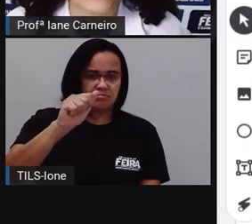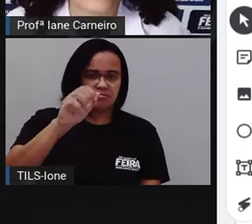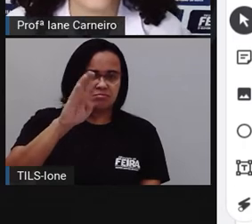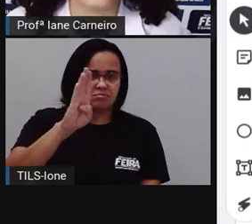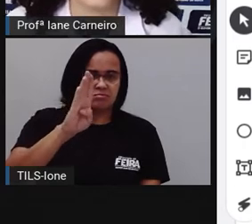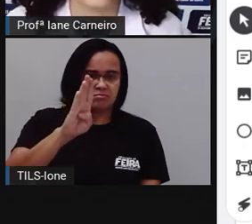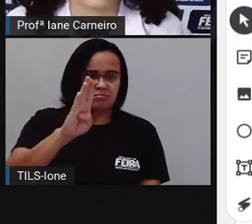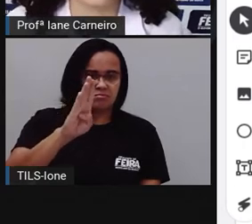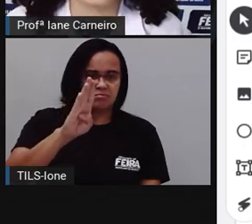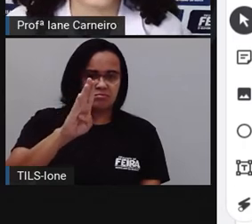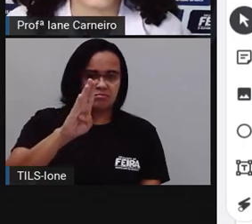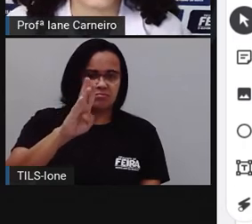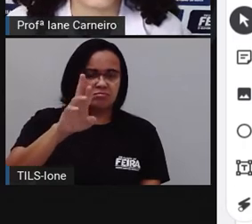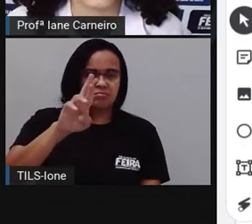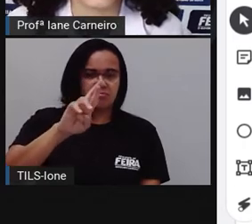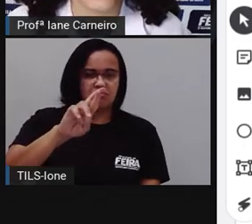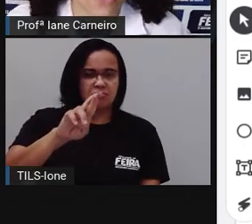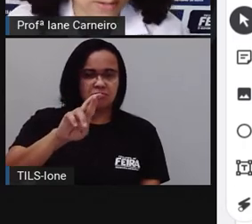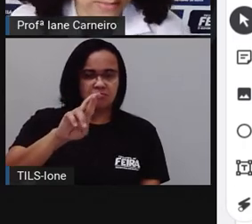Cabri.